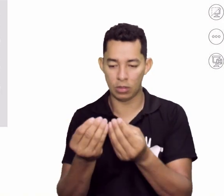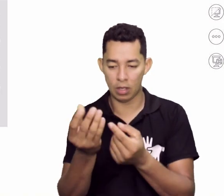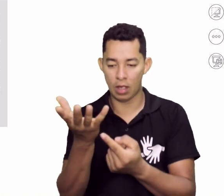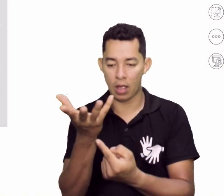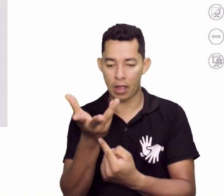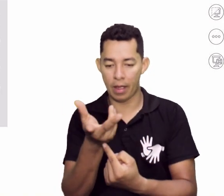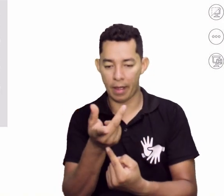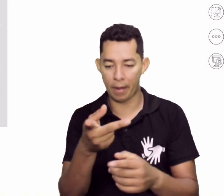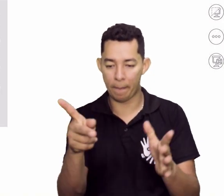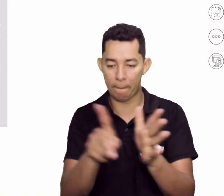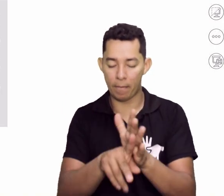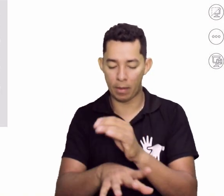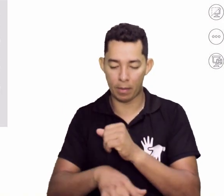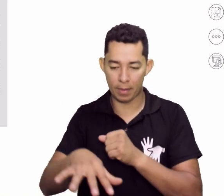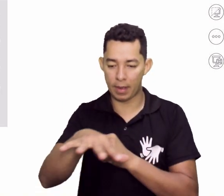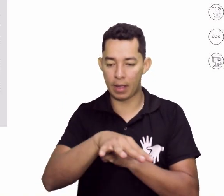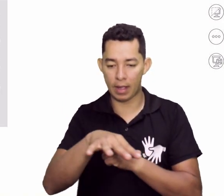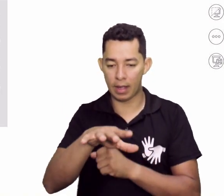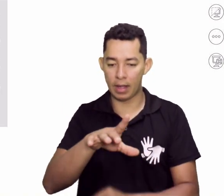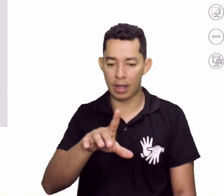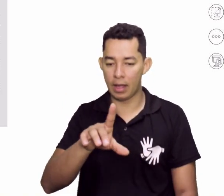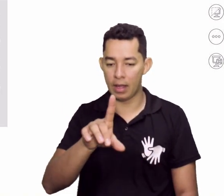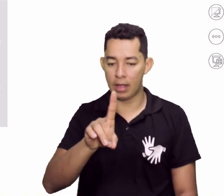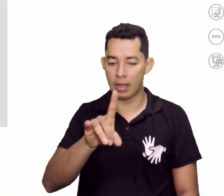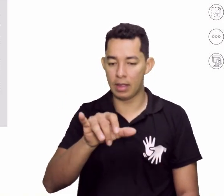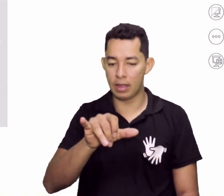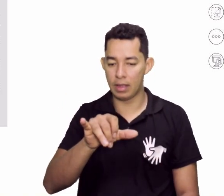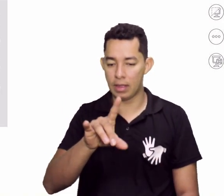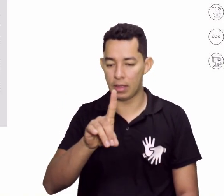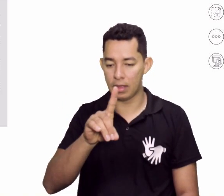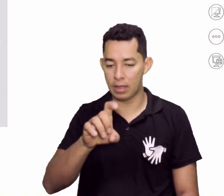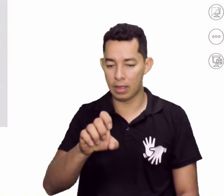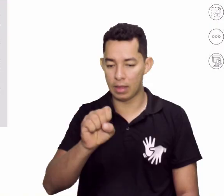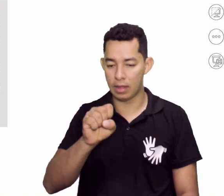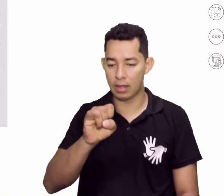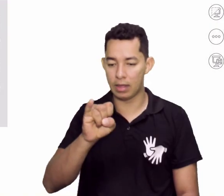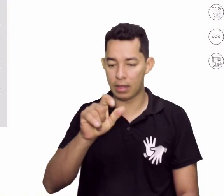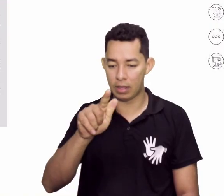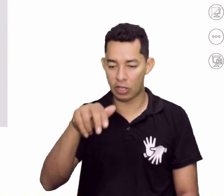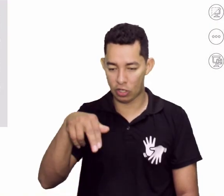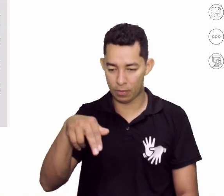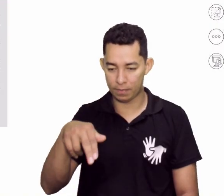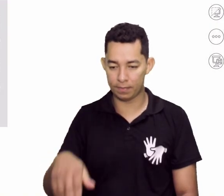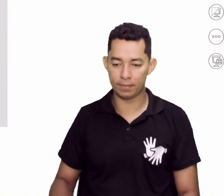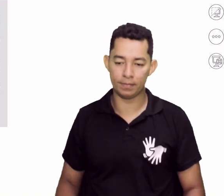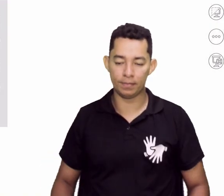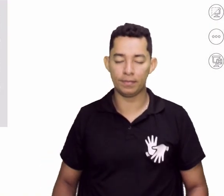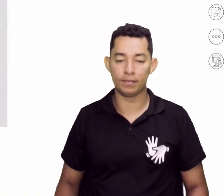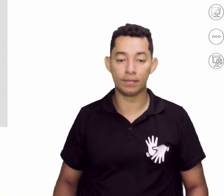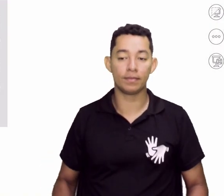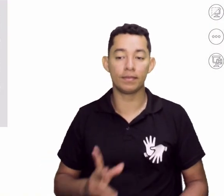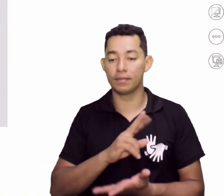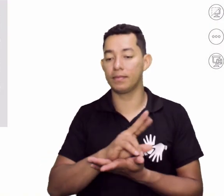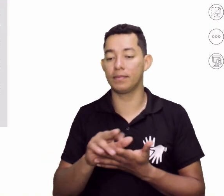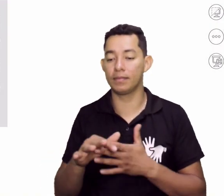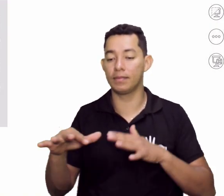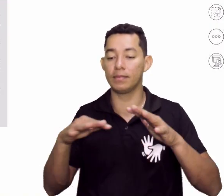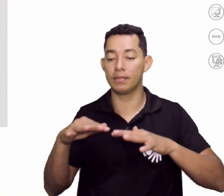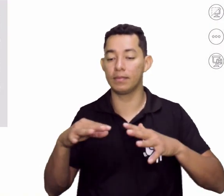design. Então, vários movimentos aí surgiram aí dentro do concretismo,